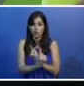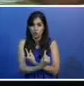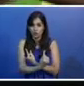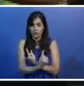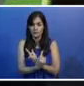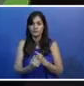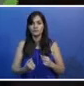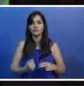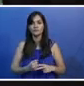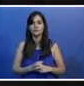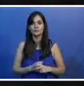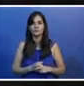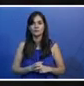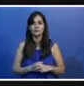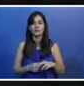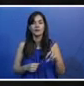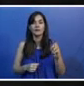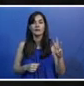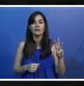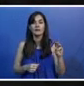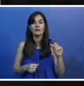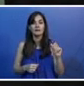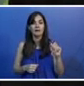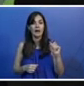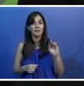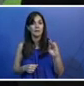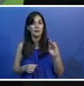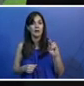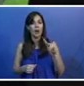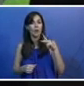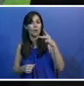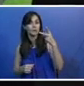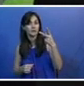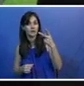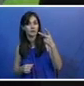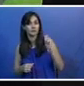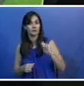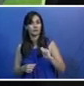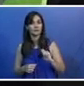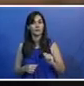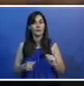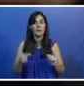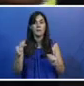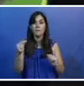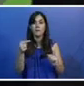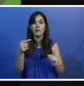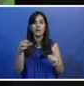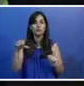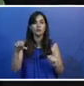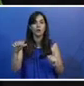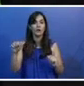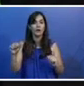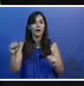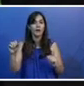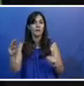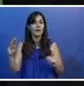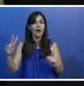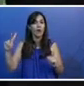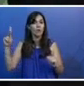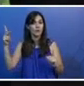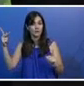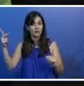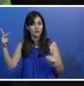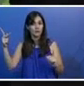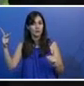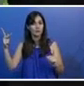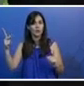ok? Vejam esse exemplo, ó, 3ab ao quadrado e menos 9ab ao quadrado. A parte